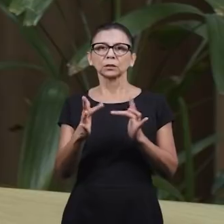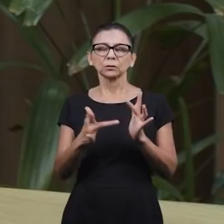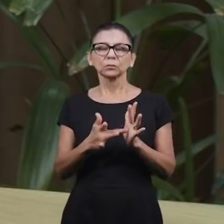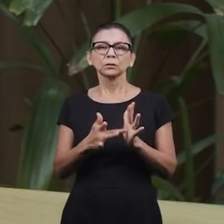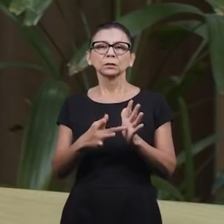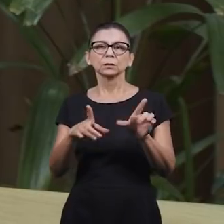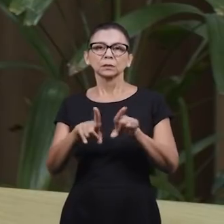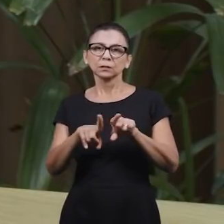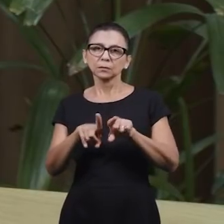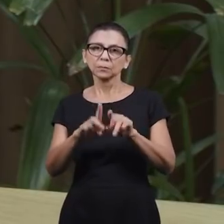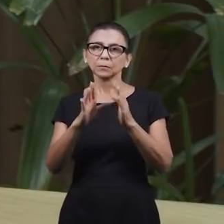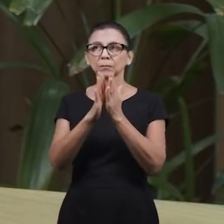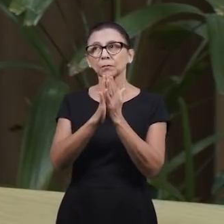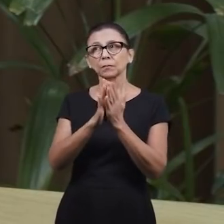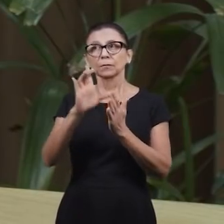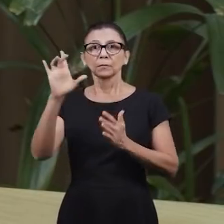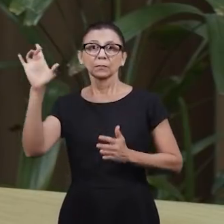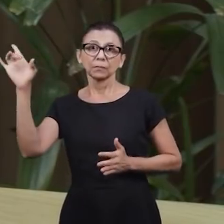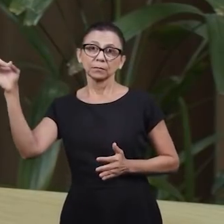Então,